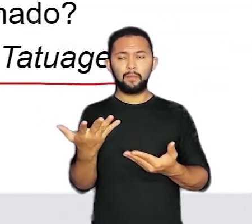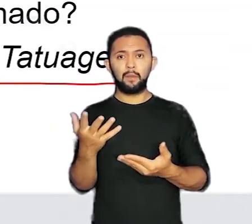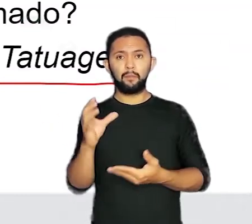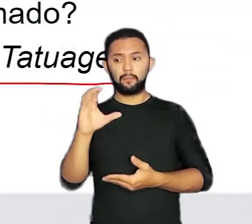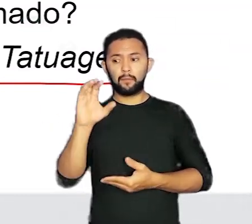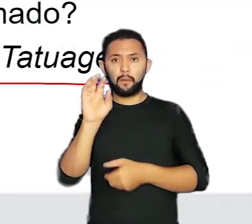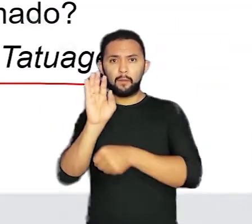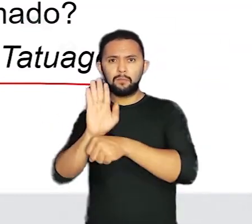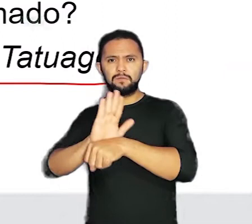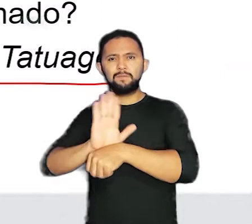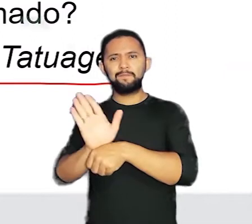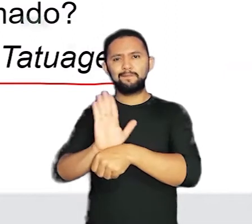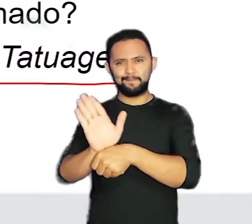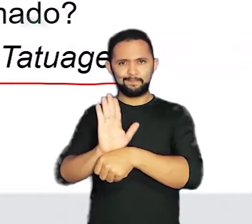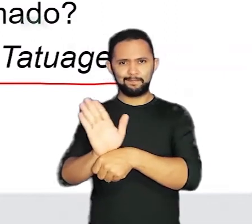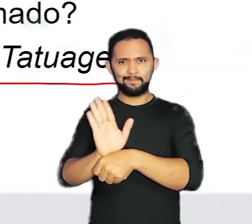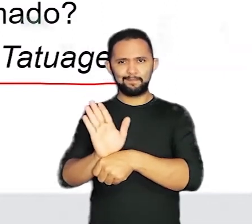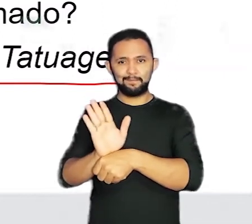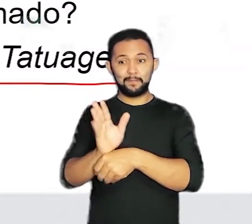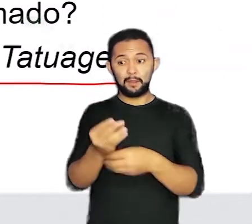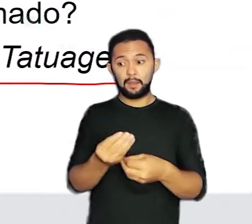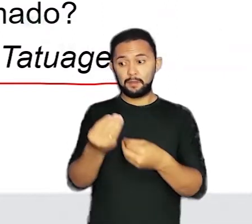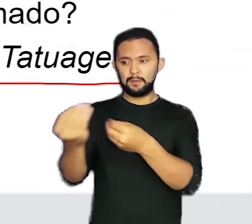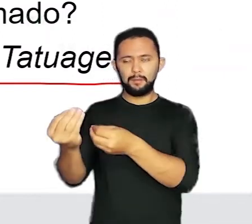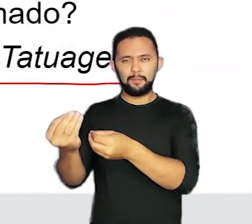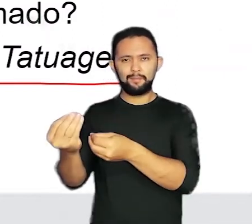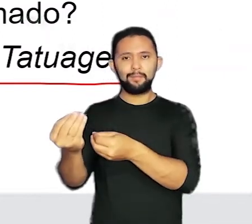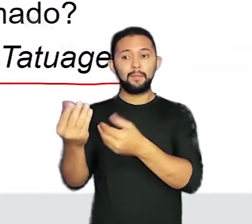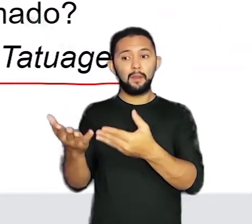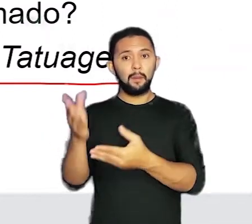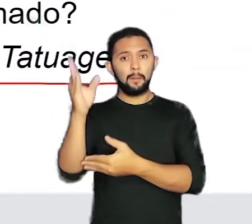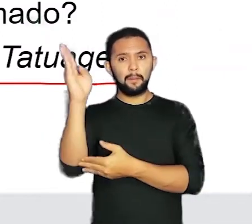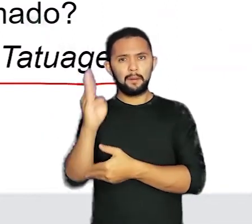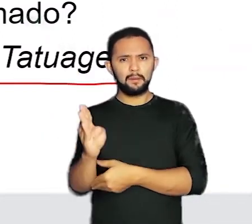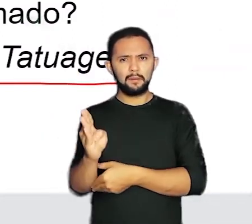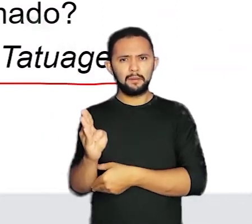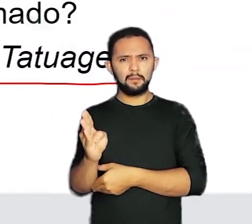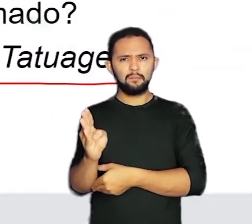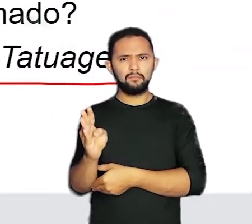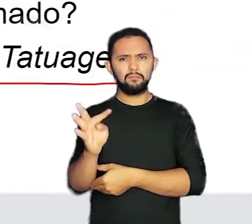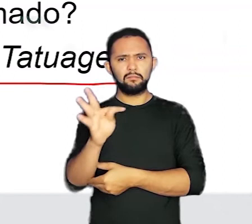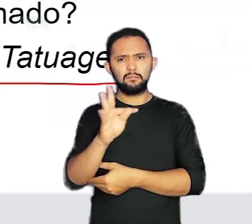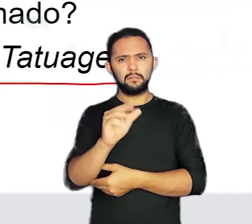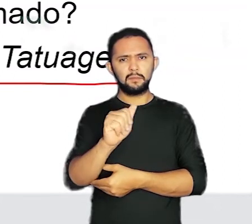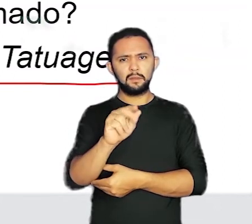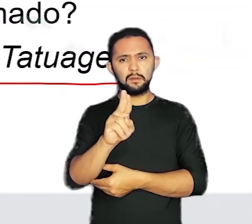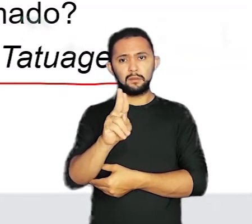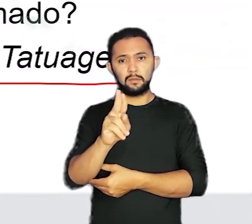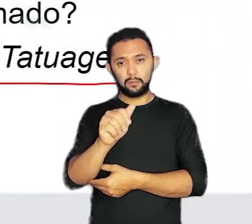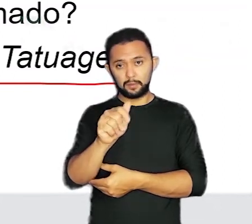o filme que foi premiado, tá? Se ele é brasileiro e se o nome dele é Tatuagem, isso aí são